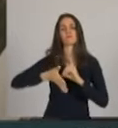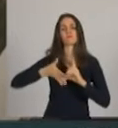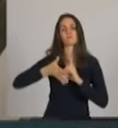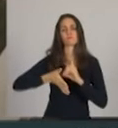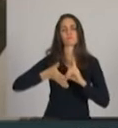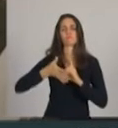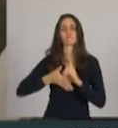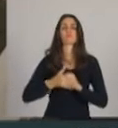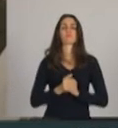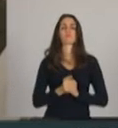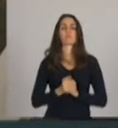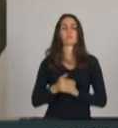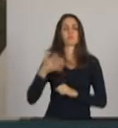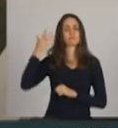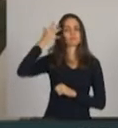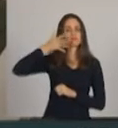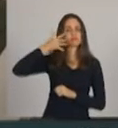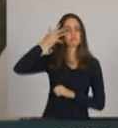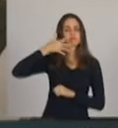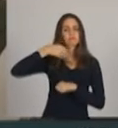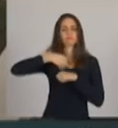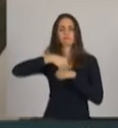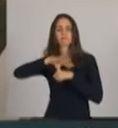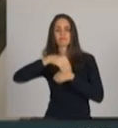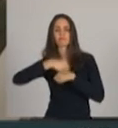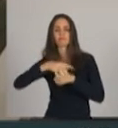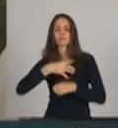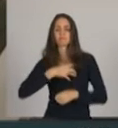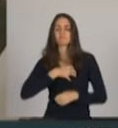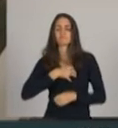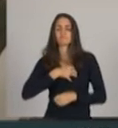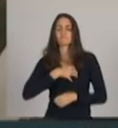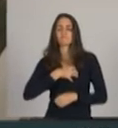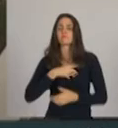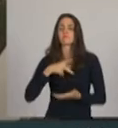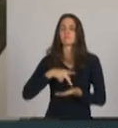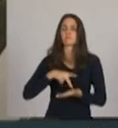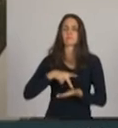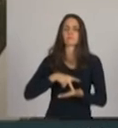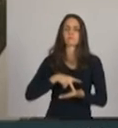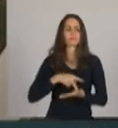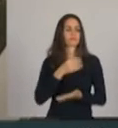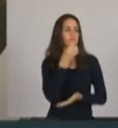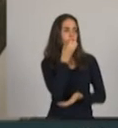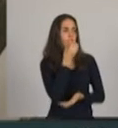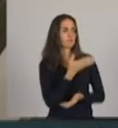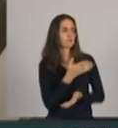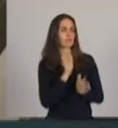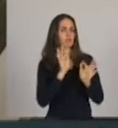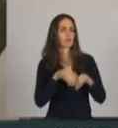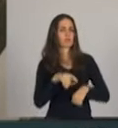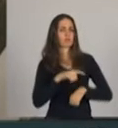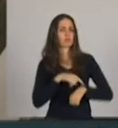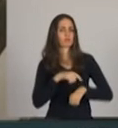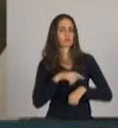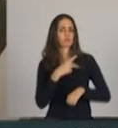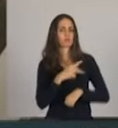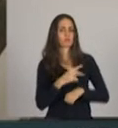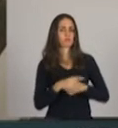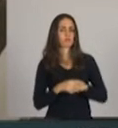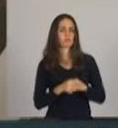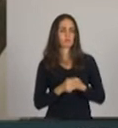esta fala que toca no nosso coração. Muito bem, deputado Zé Esmeralda. Em função